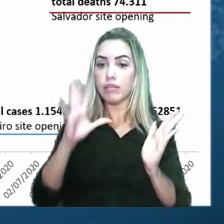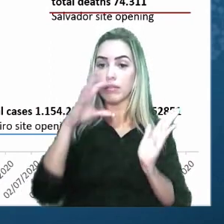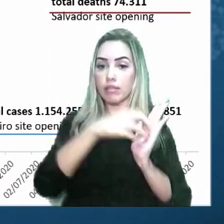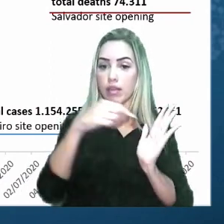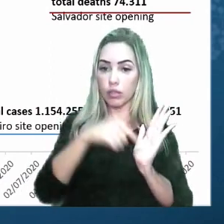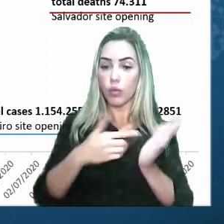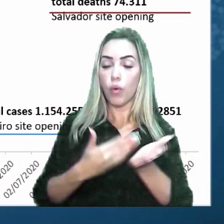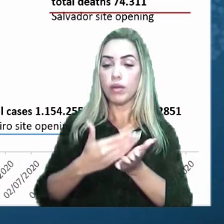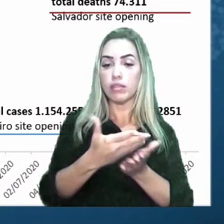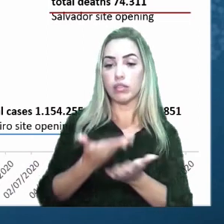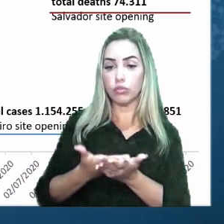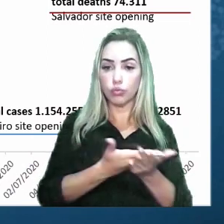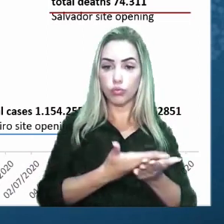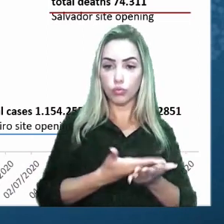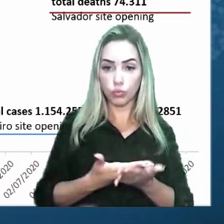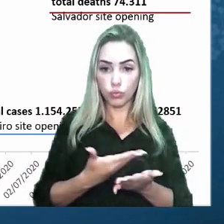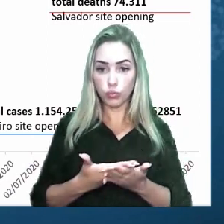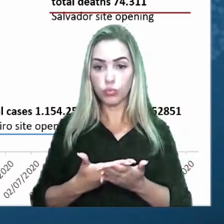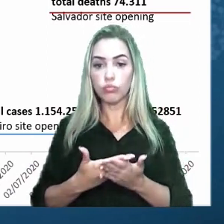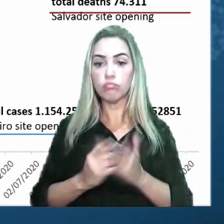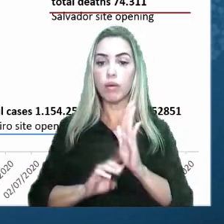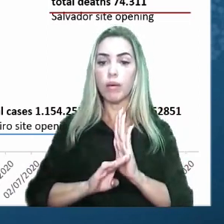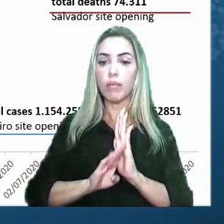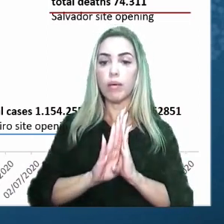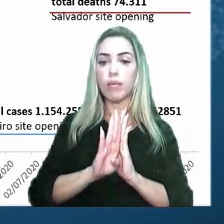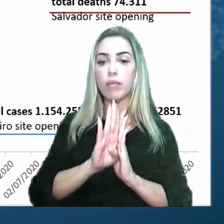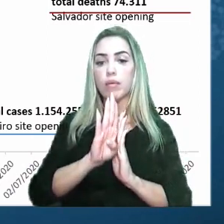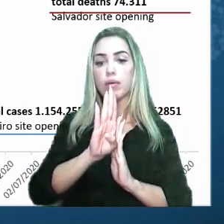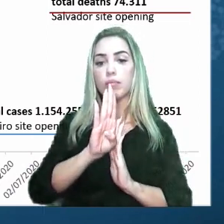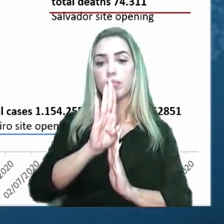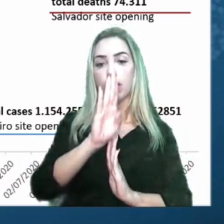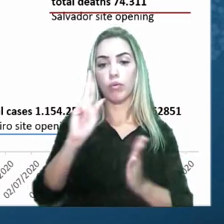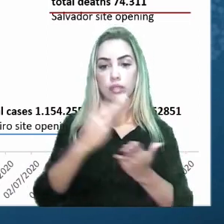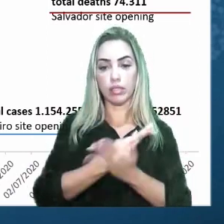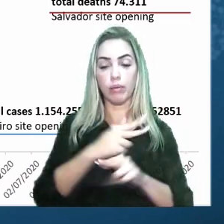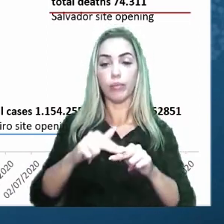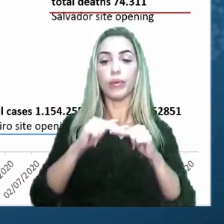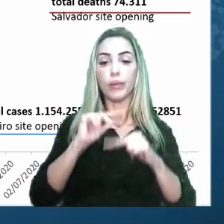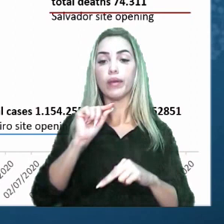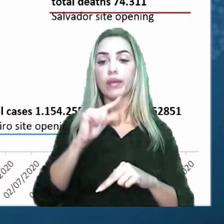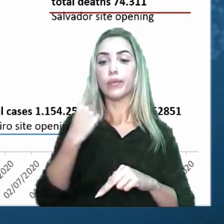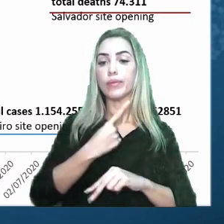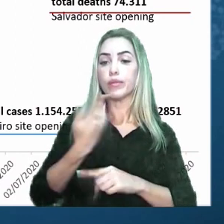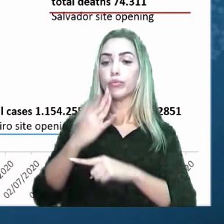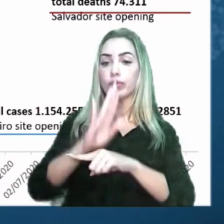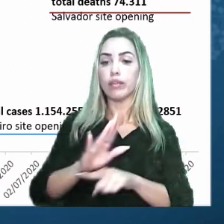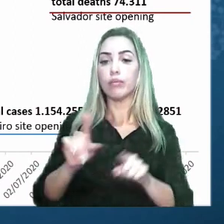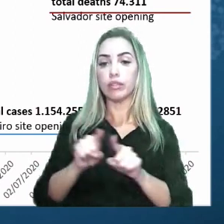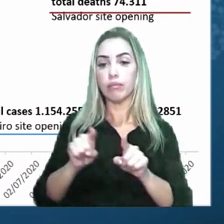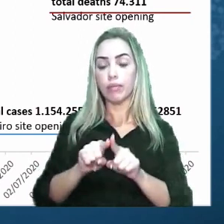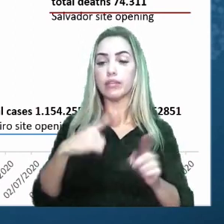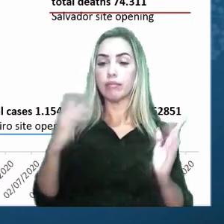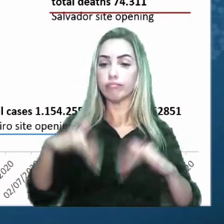os estudos com a subida da incidência de casos. Por quê? Porque daí nós ajudaríamos a trazer esperança